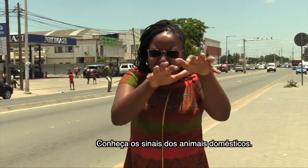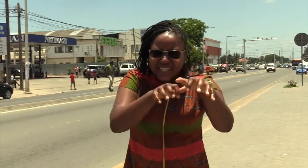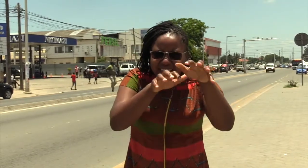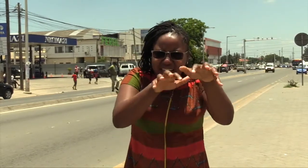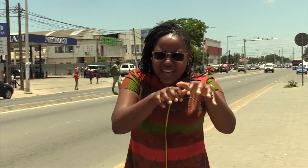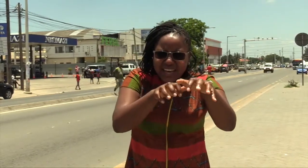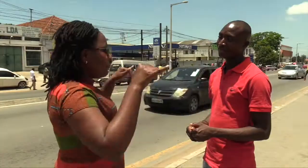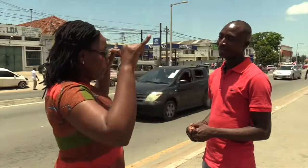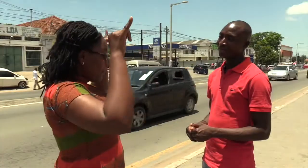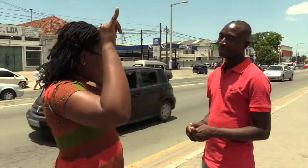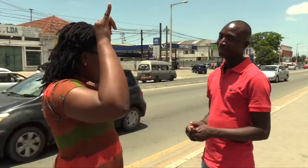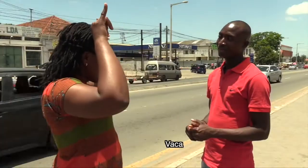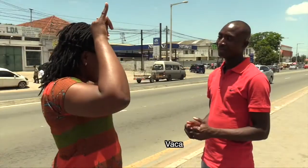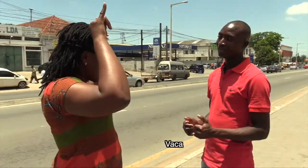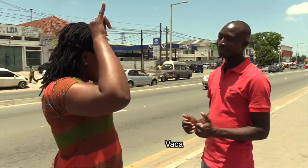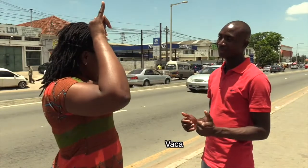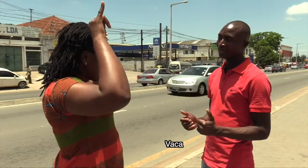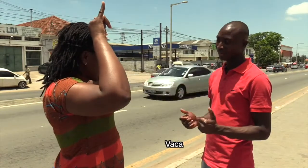domésticos.